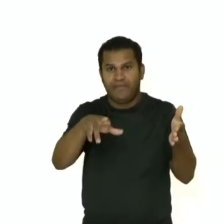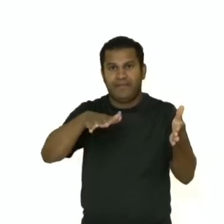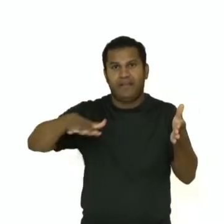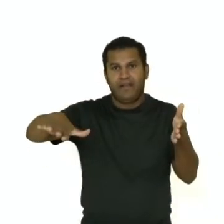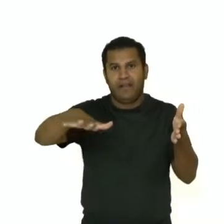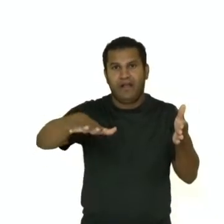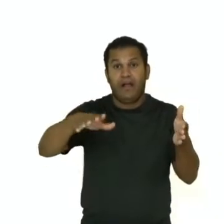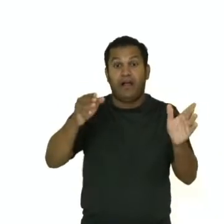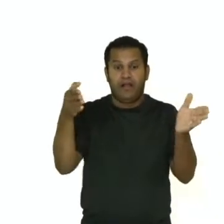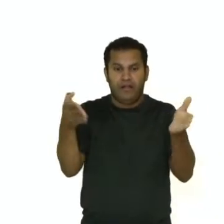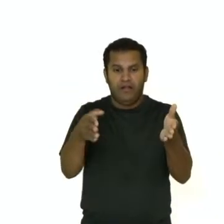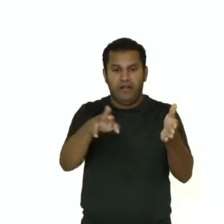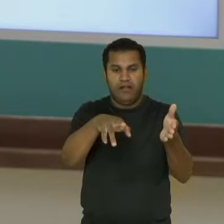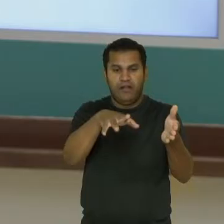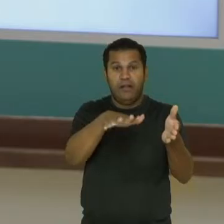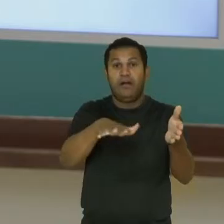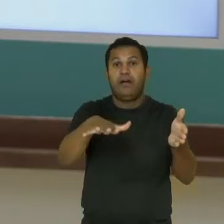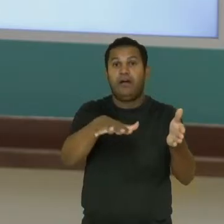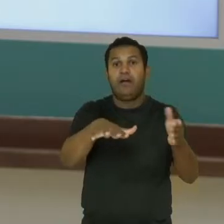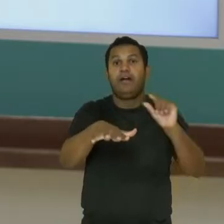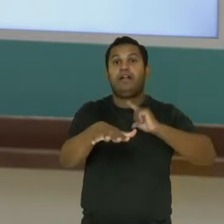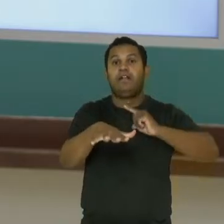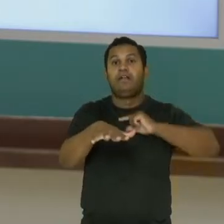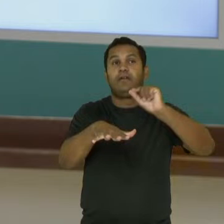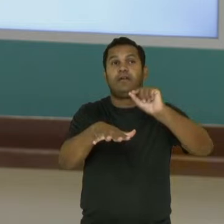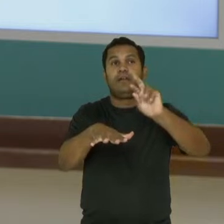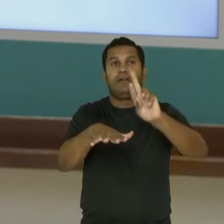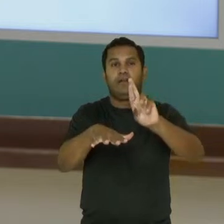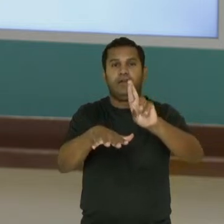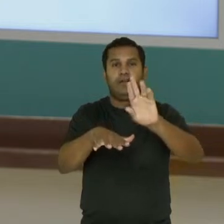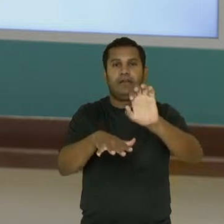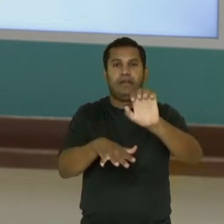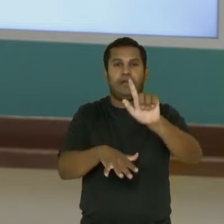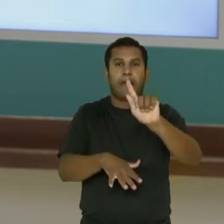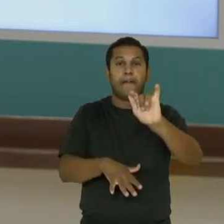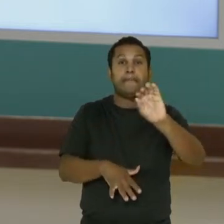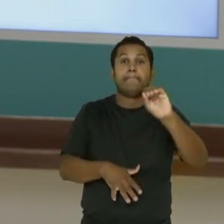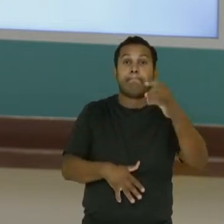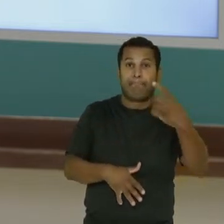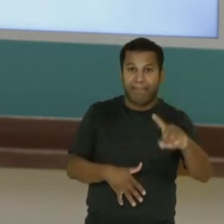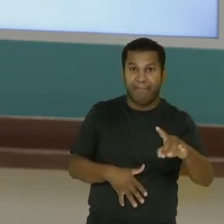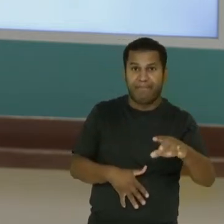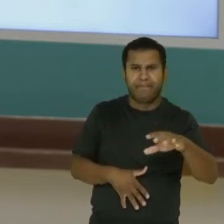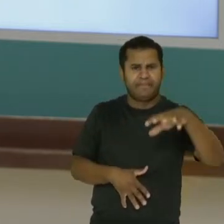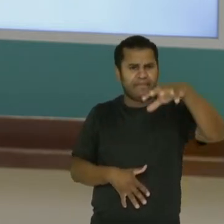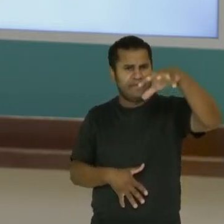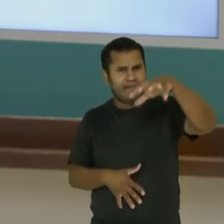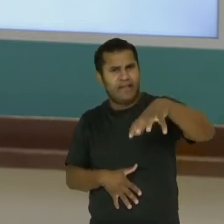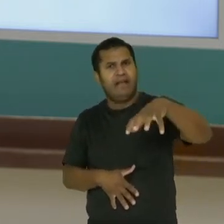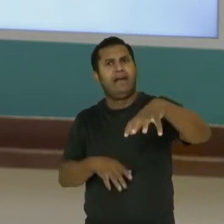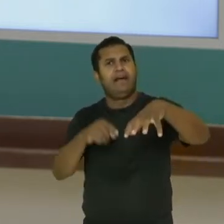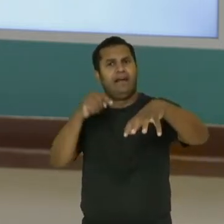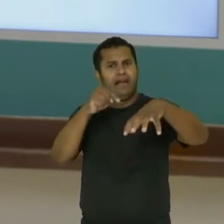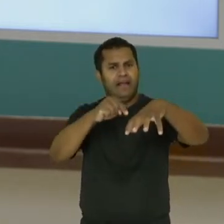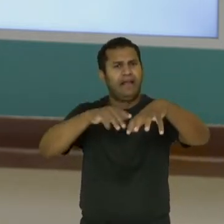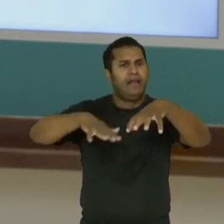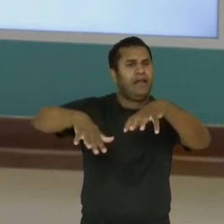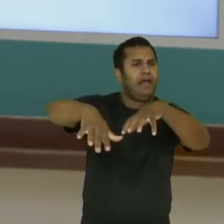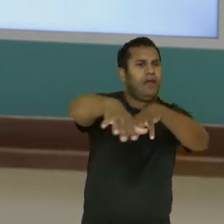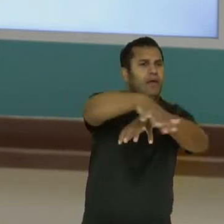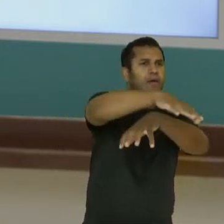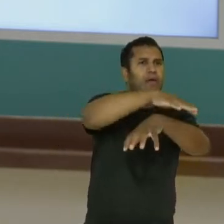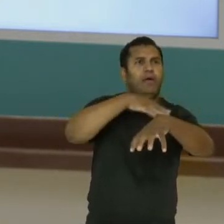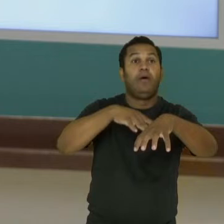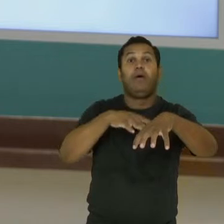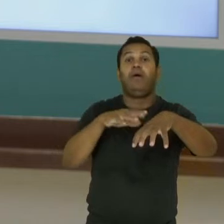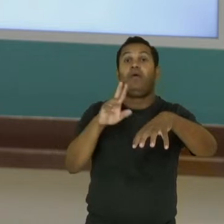eu dividir o espaço geográfico levando em conta alguns critérios, cada uma dessas partes criadas eu vou chamar